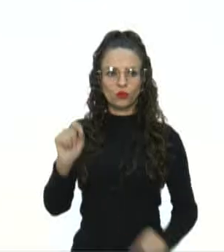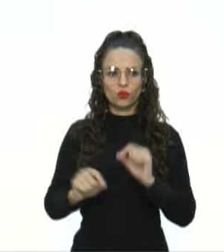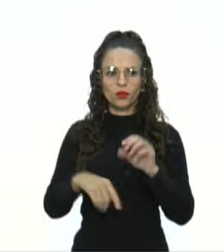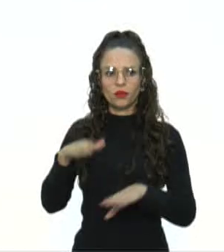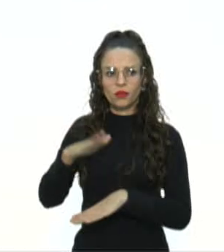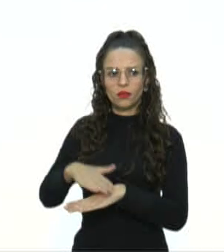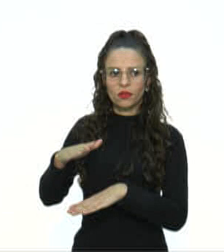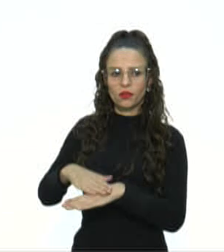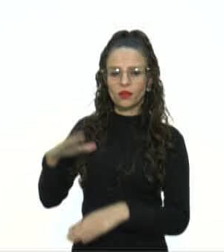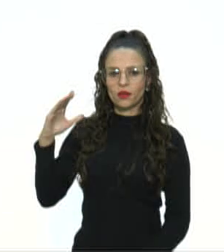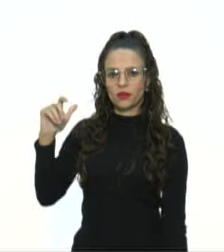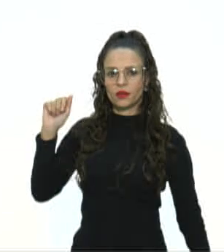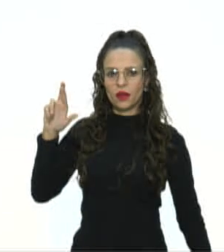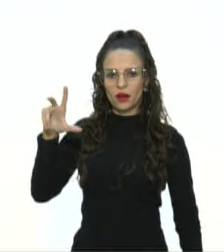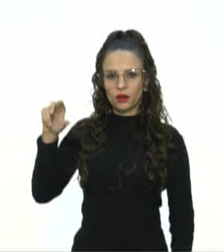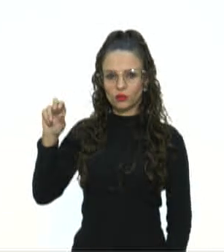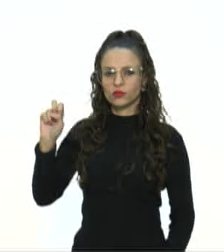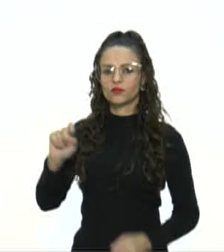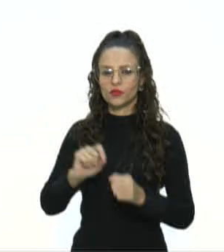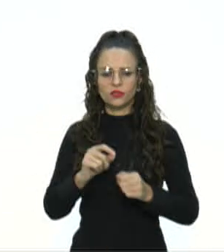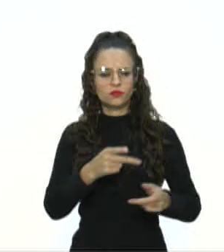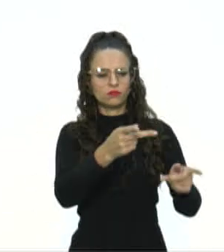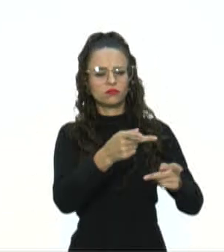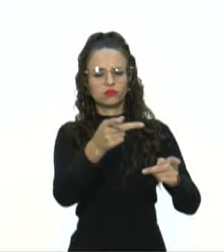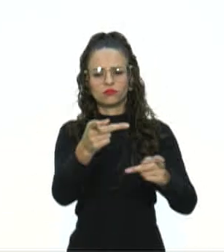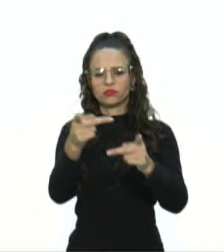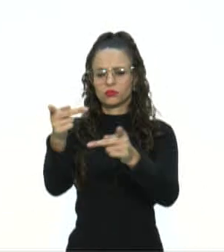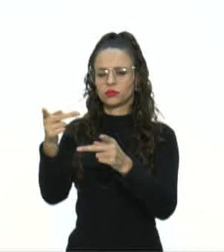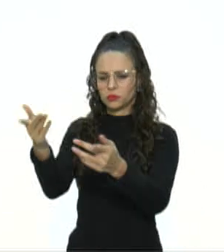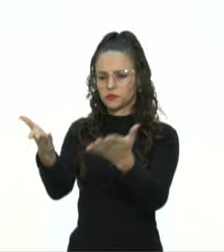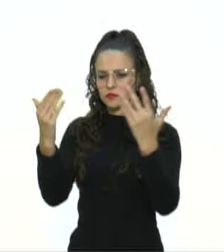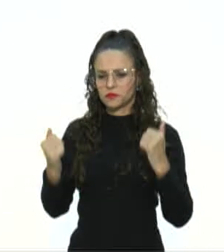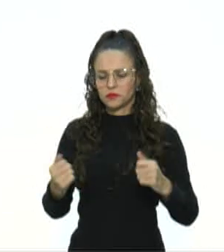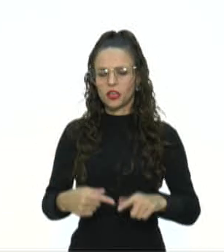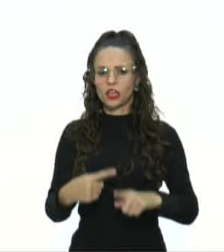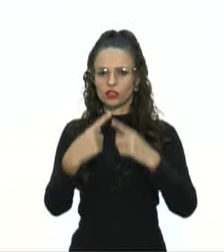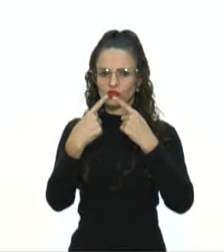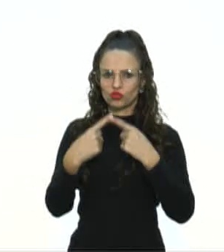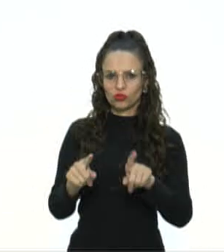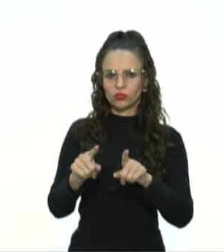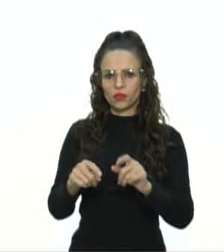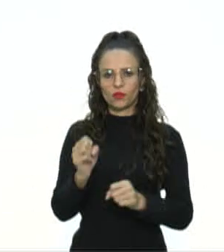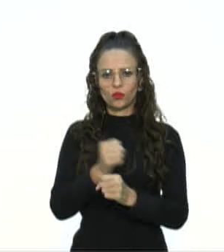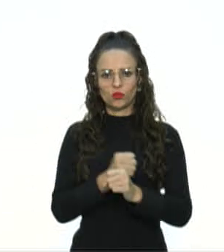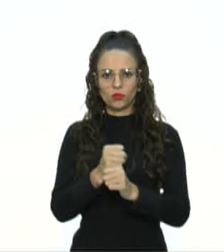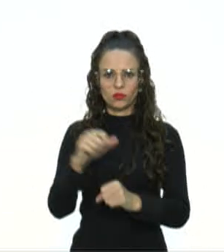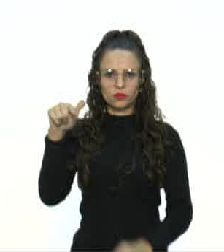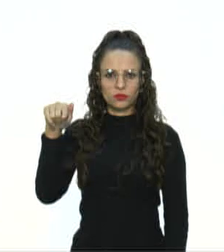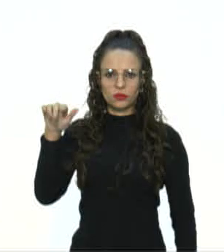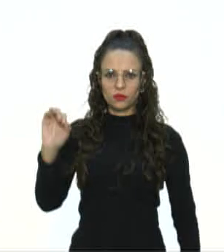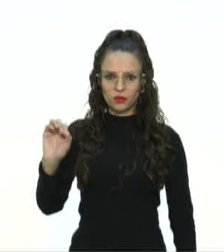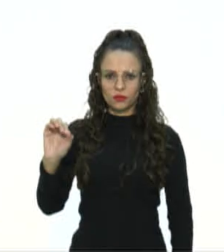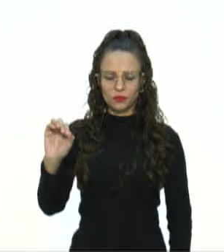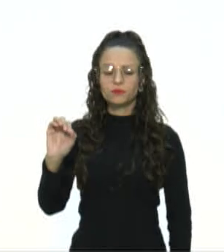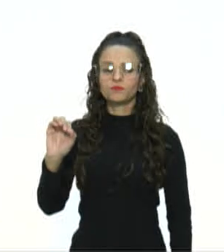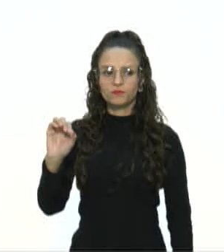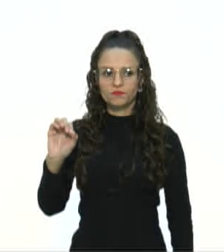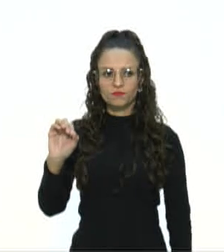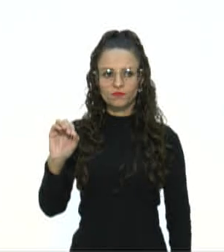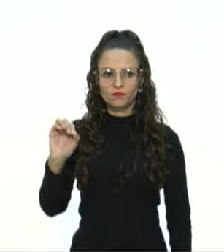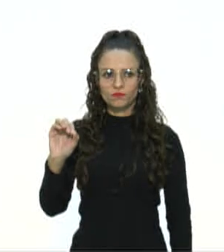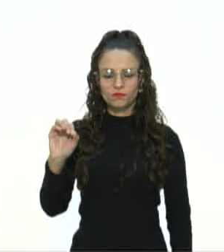fez? Ele convidou vários lutadores de várias modalidades para disputar desafios nos anos 70, né? Então nos anos